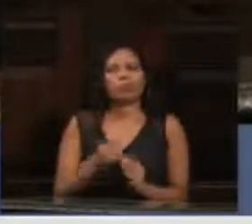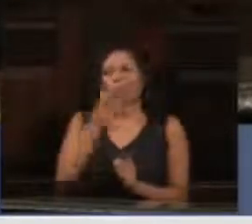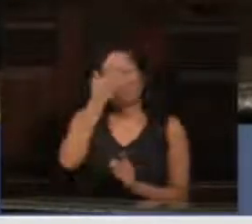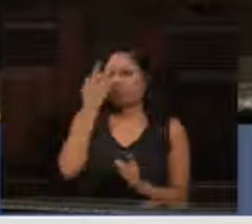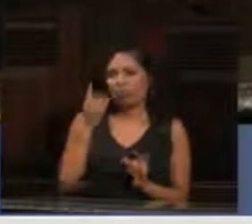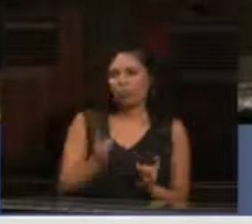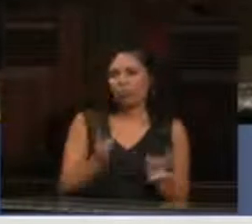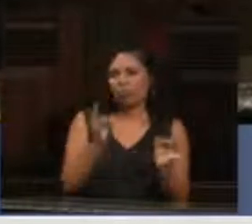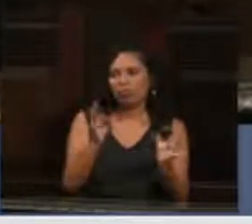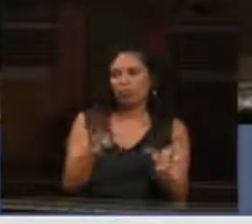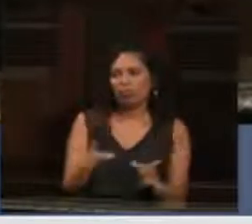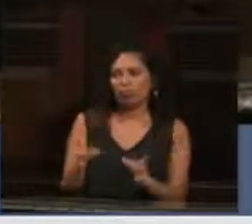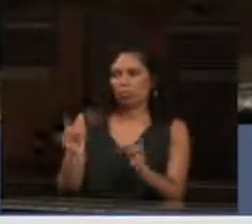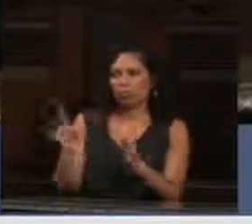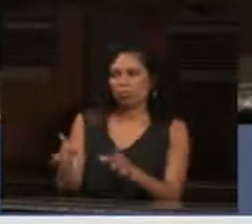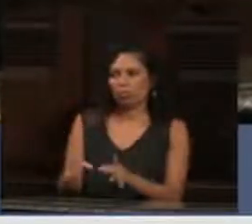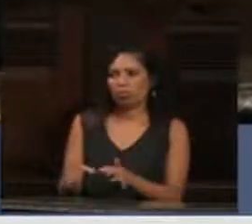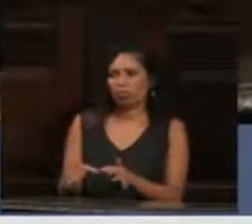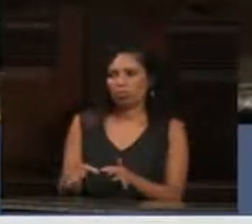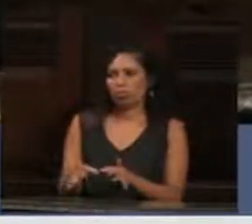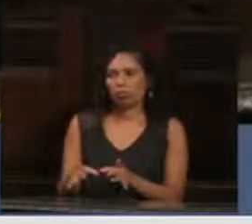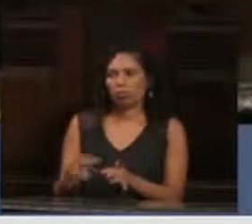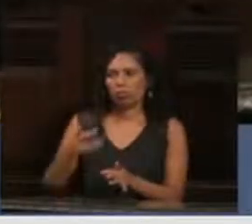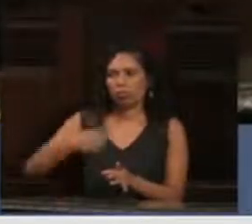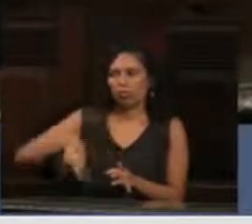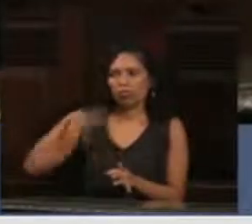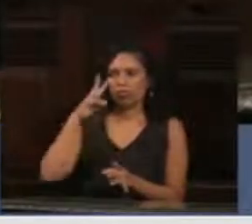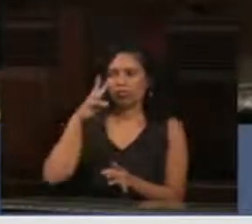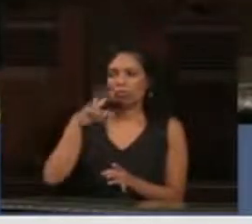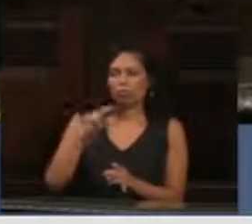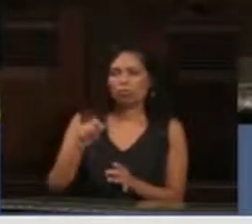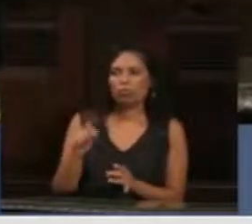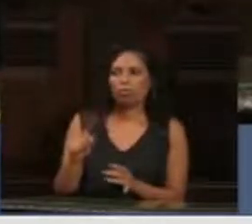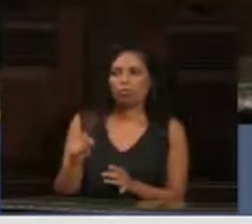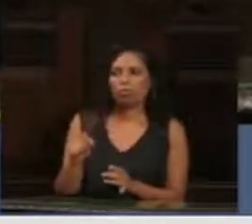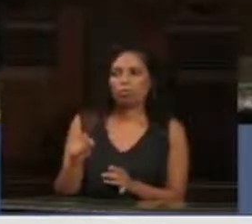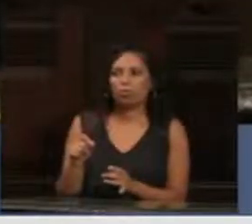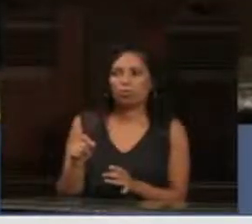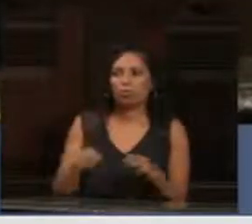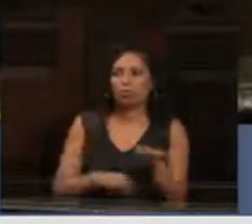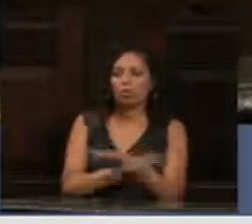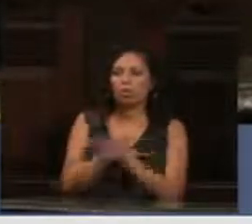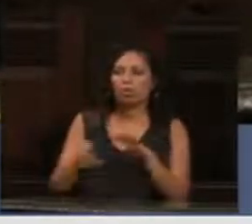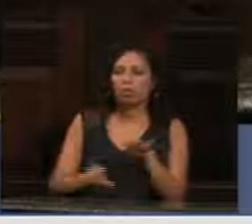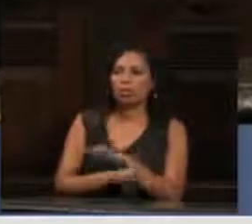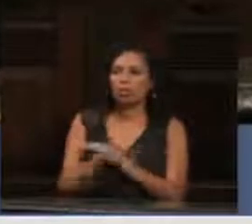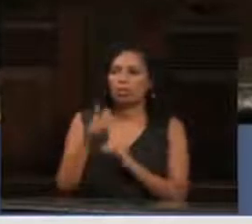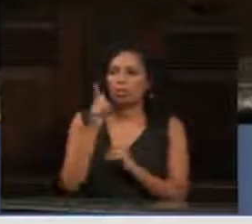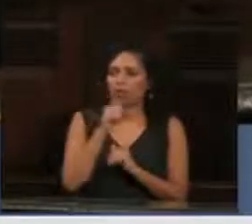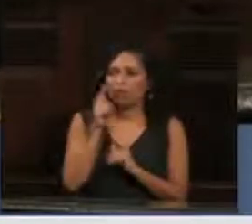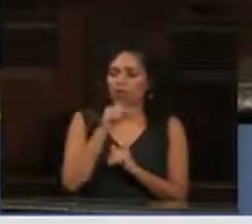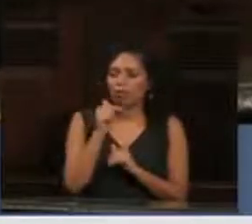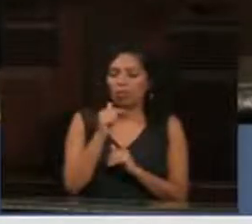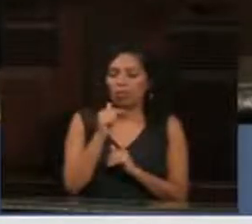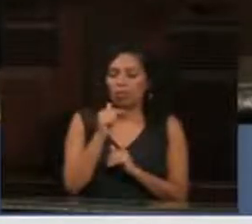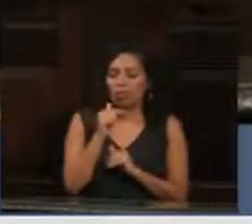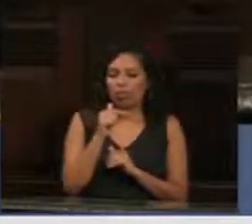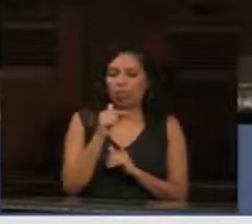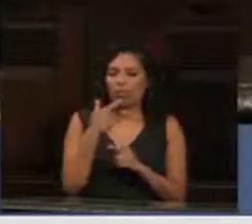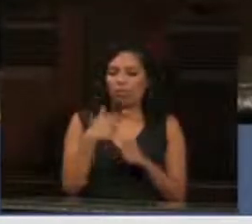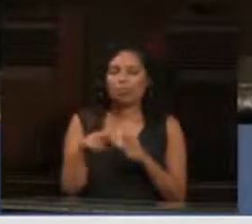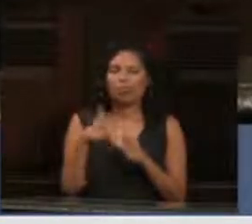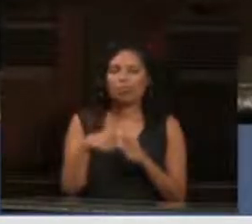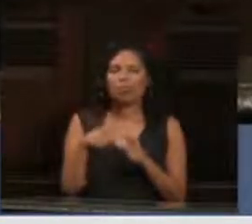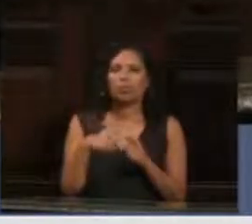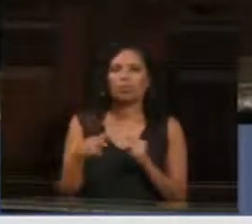a memória e a expertise da SEDAI sofrem um violento ataque. A